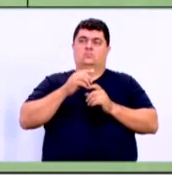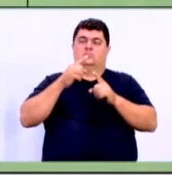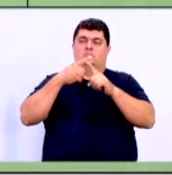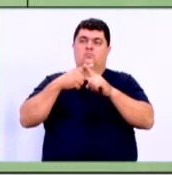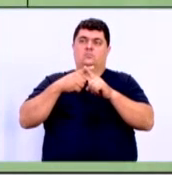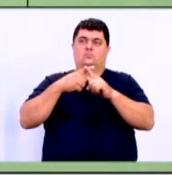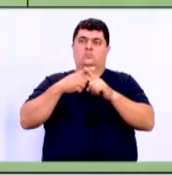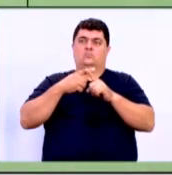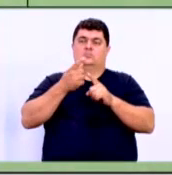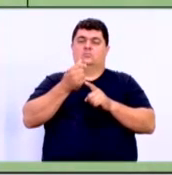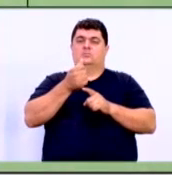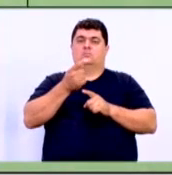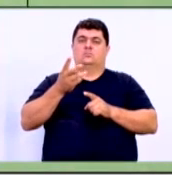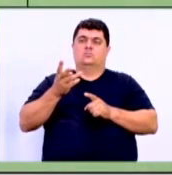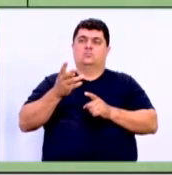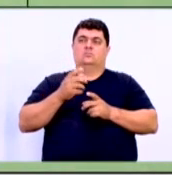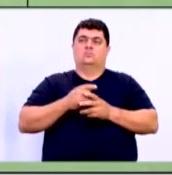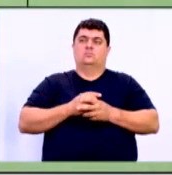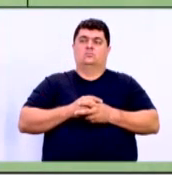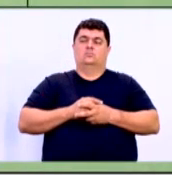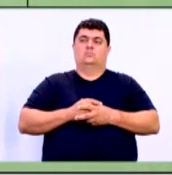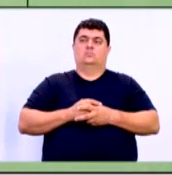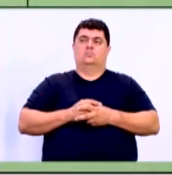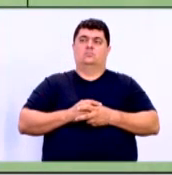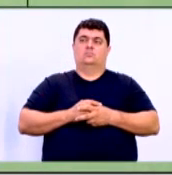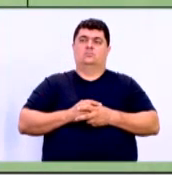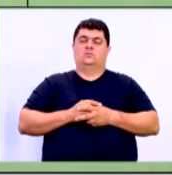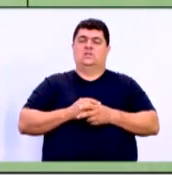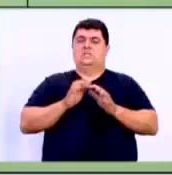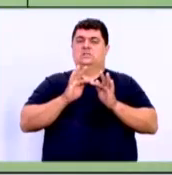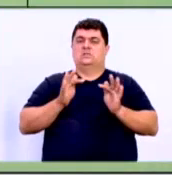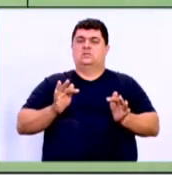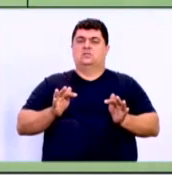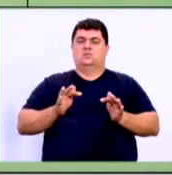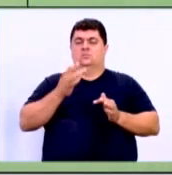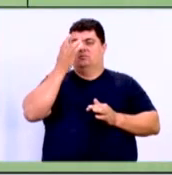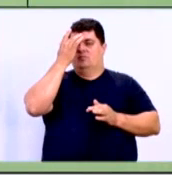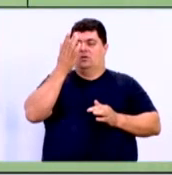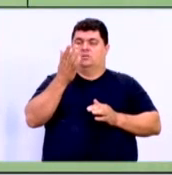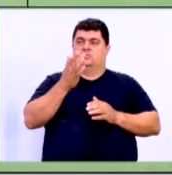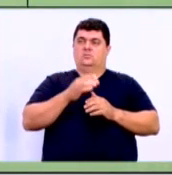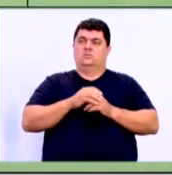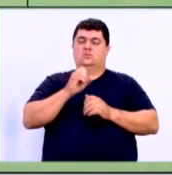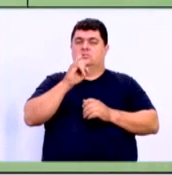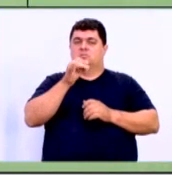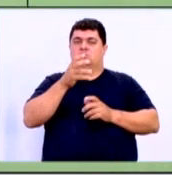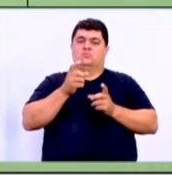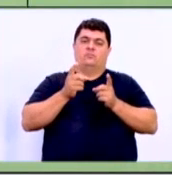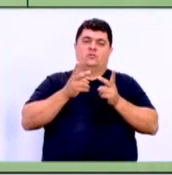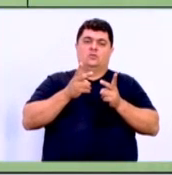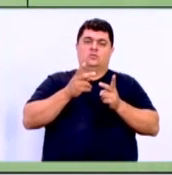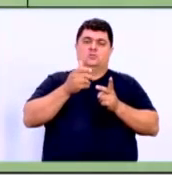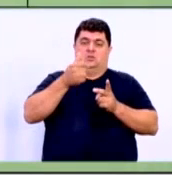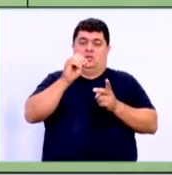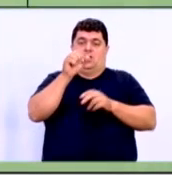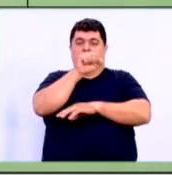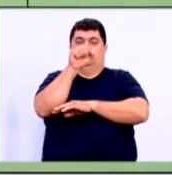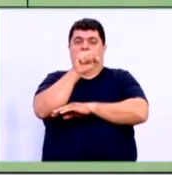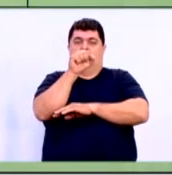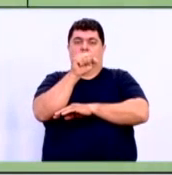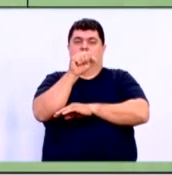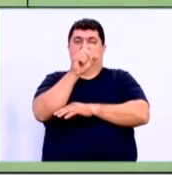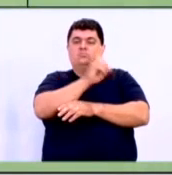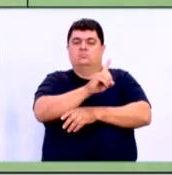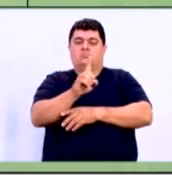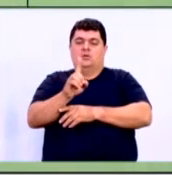Vezes o valor da venda. É simples, é isso aí, gente. Se eu vendi 10 carros, cada